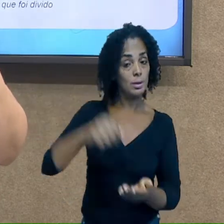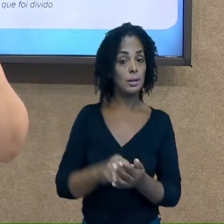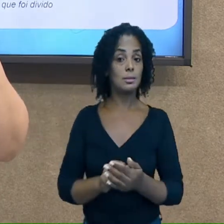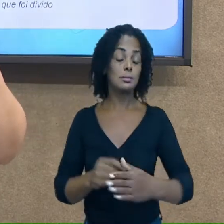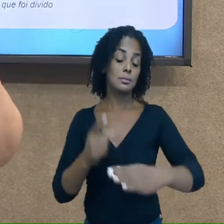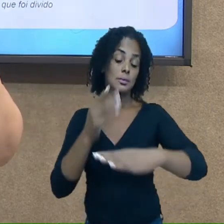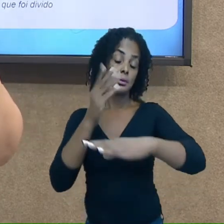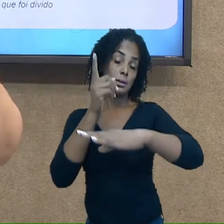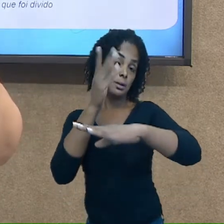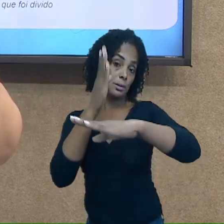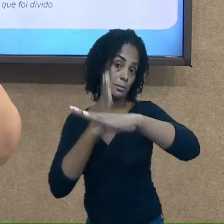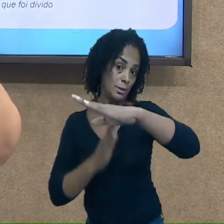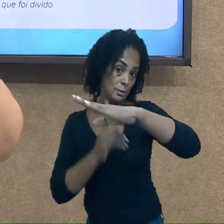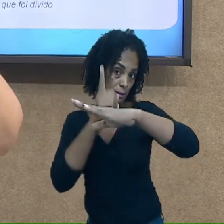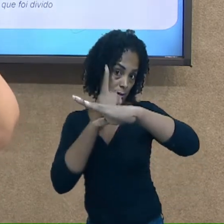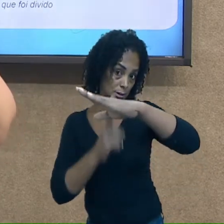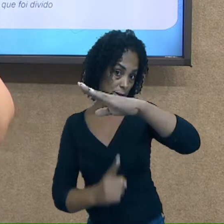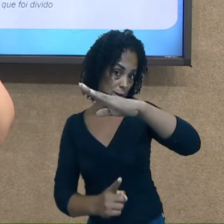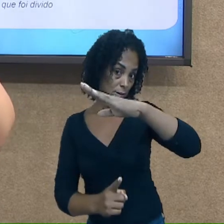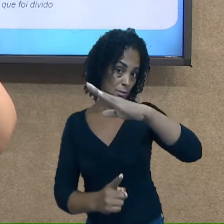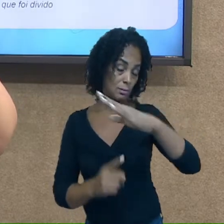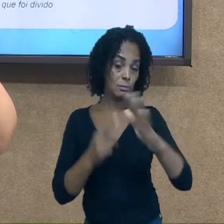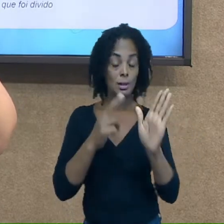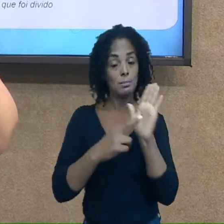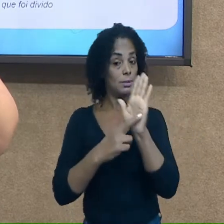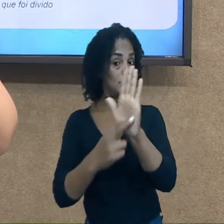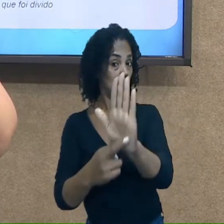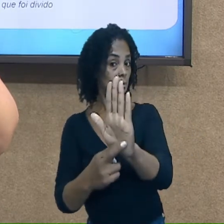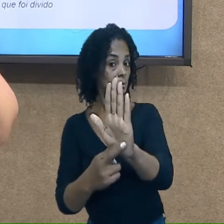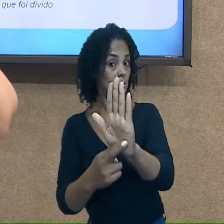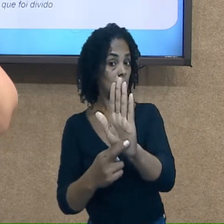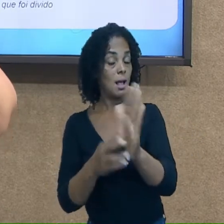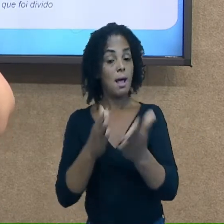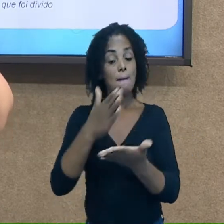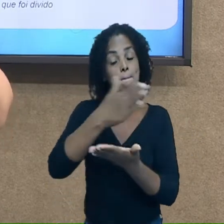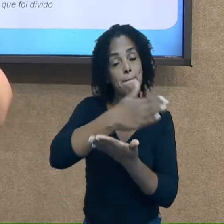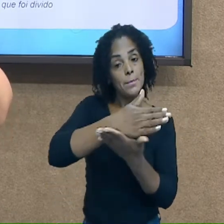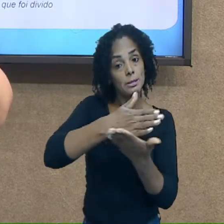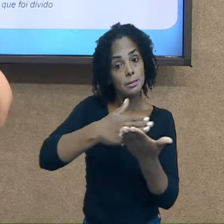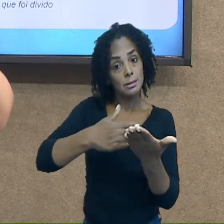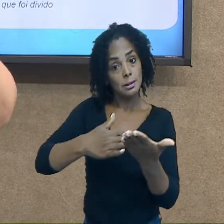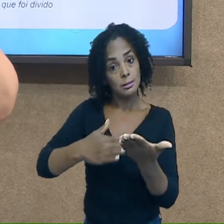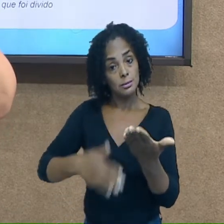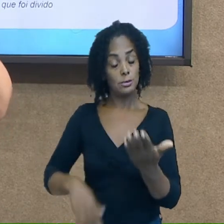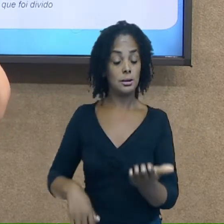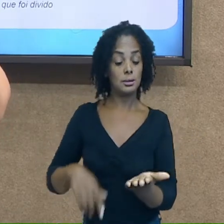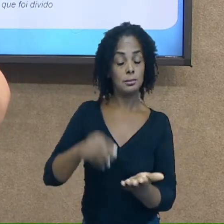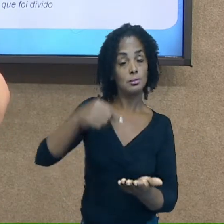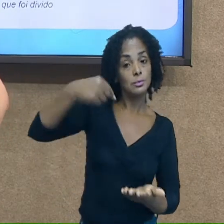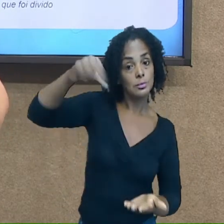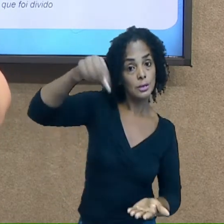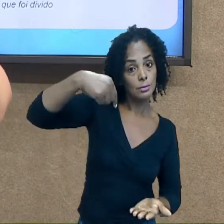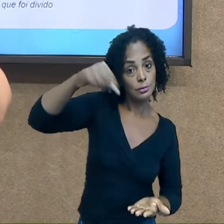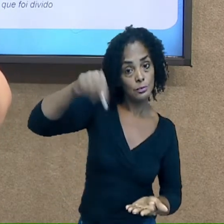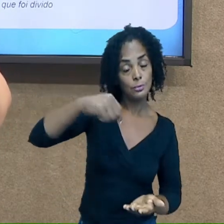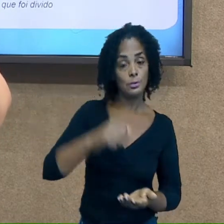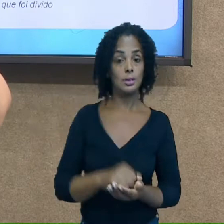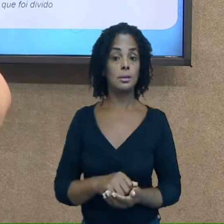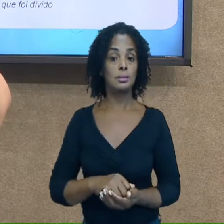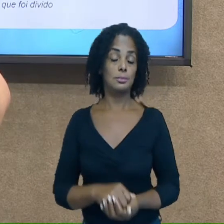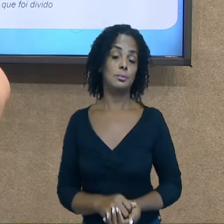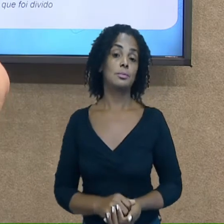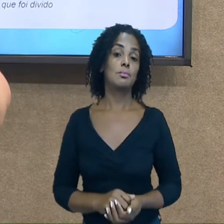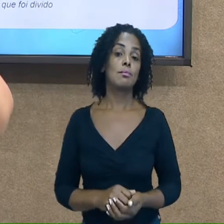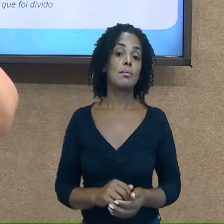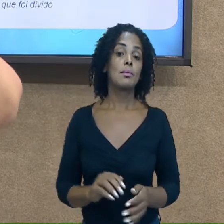fração vai representar a parte deste todo. Neste caso aqui, 1/2 ou a